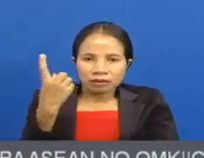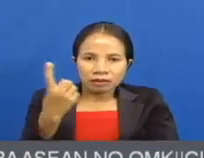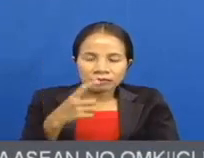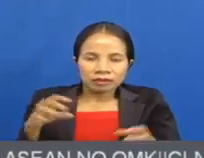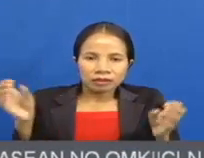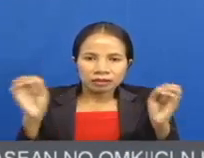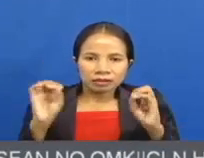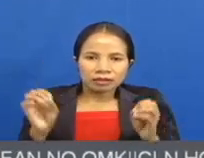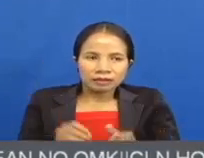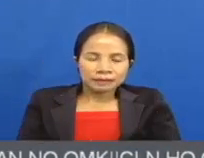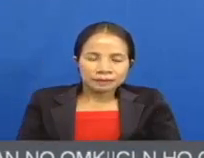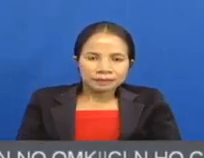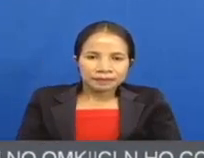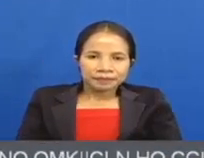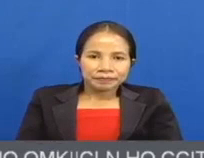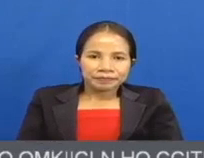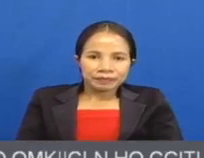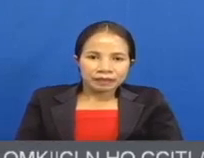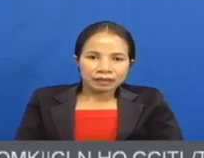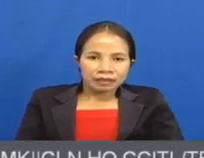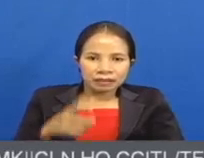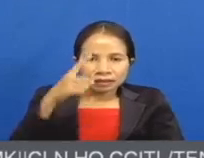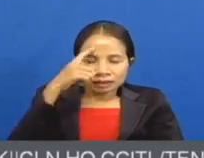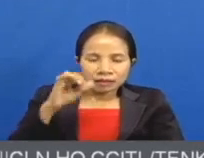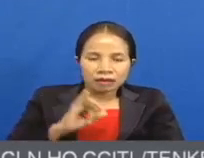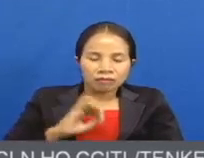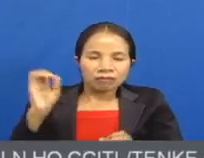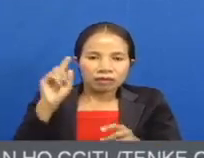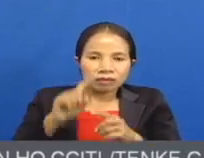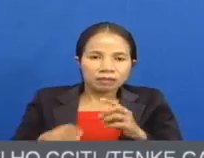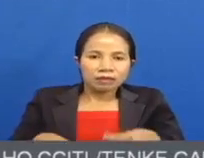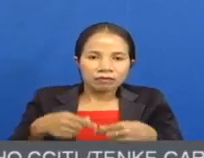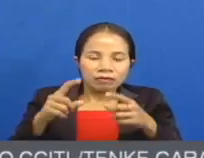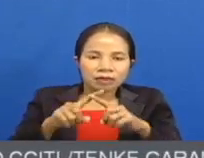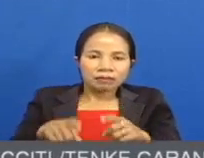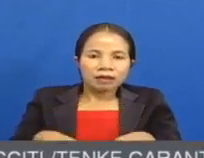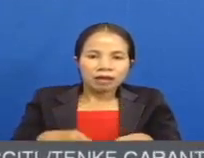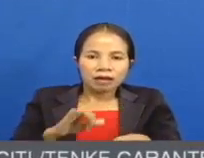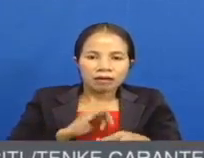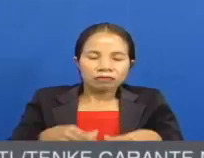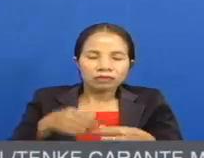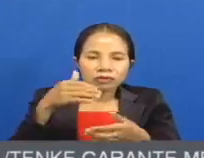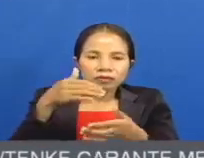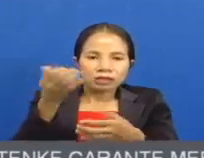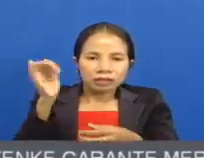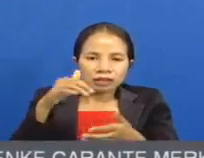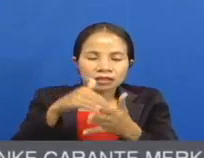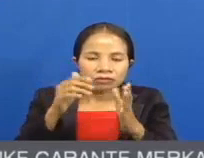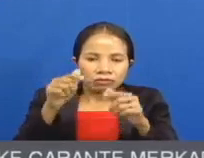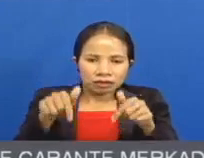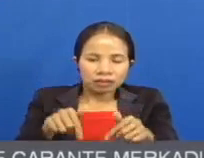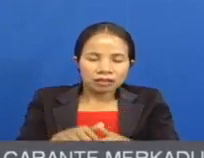lá ia ter. Nedune, ao label é fo, mas bem, ao fo, batida, mas estuda ia em ele. A